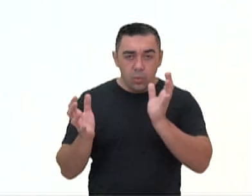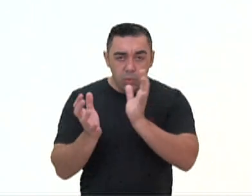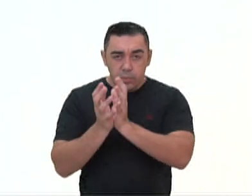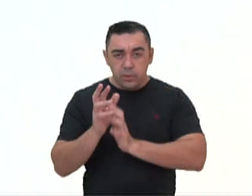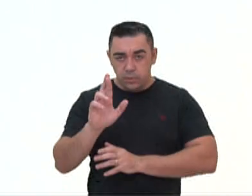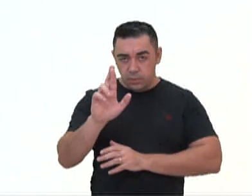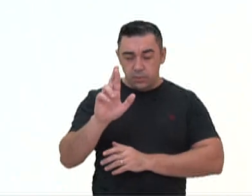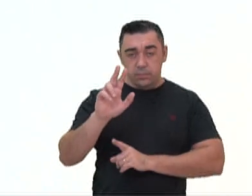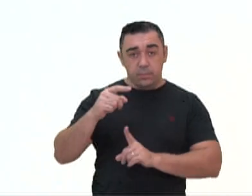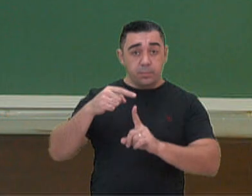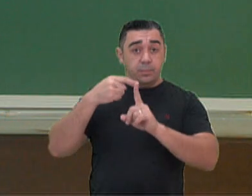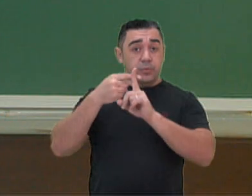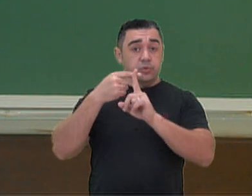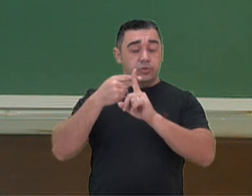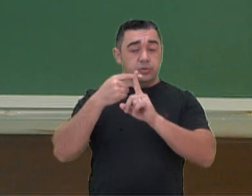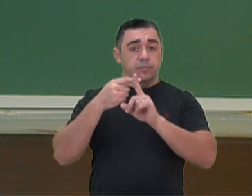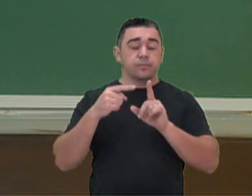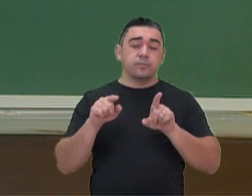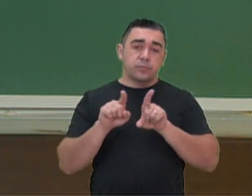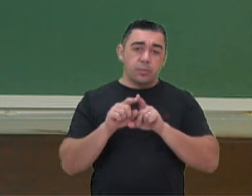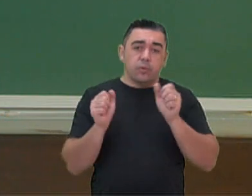números positivos, inclusive o zero.